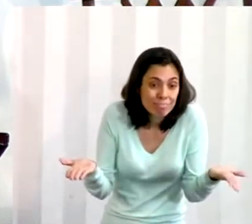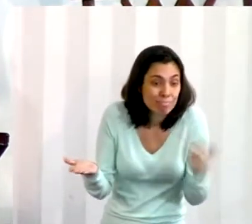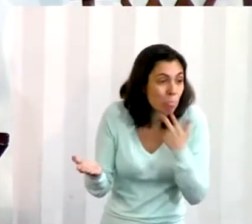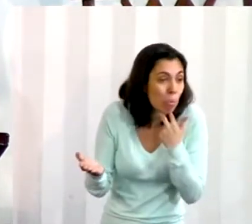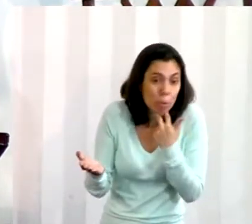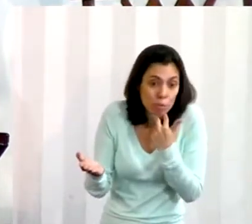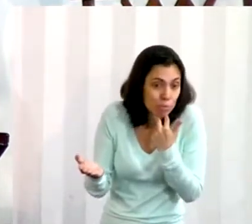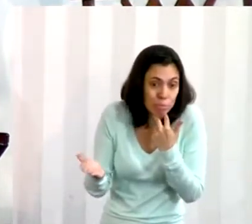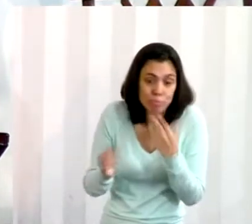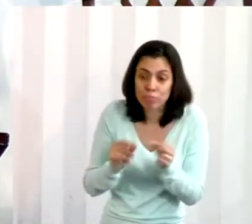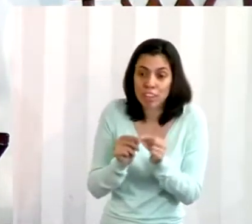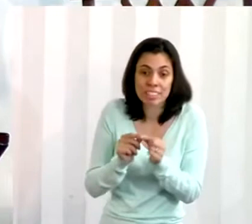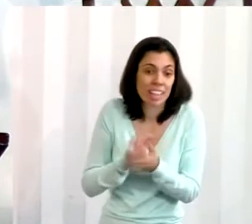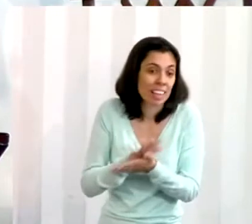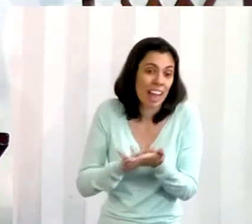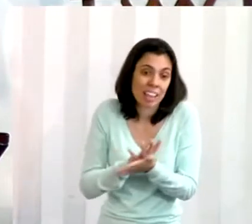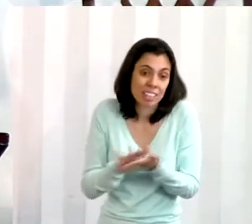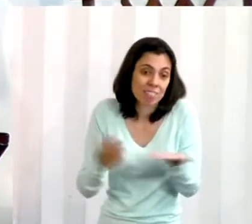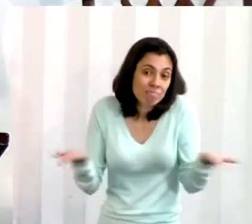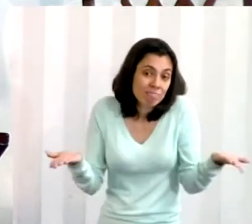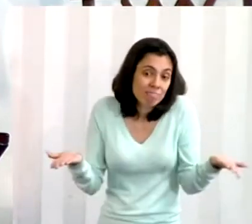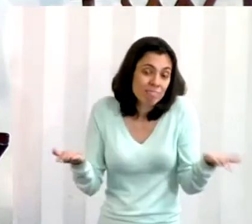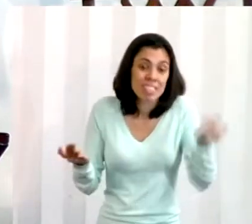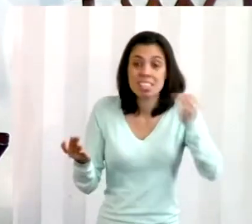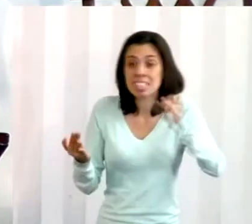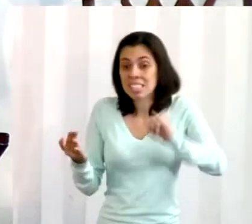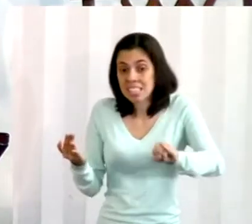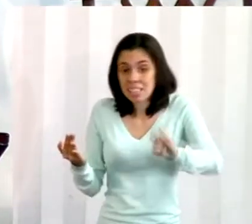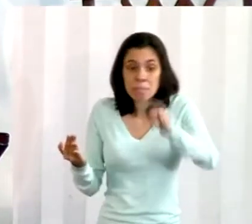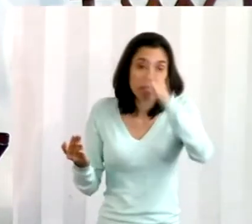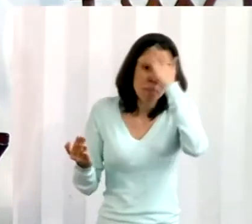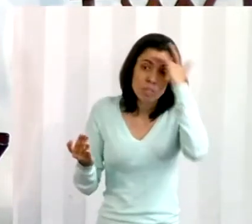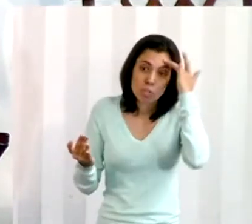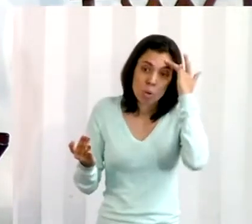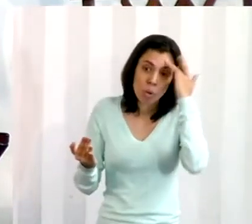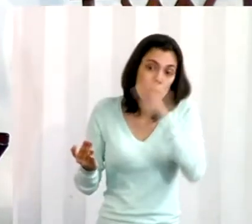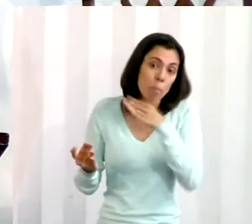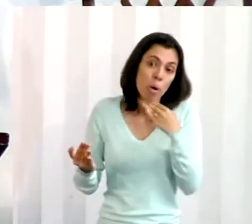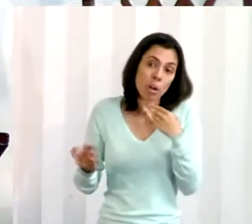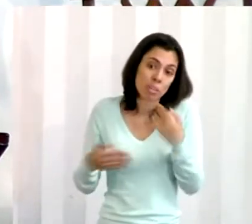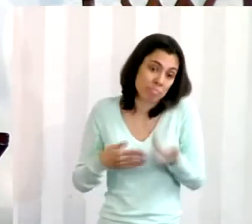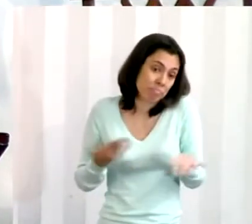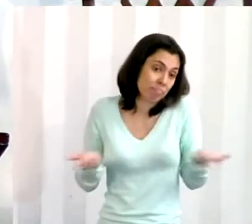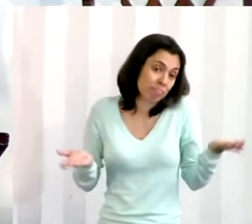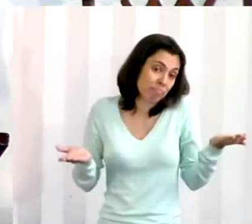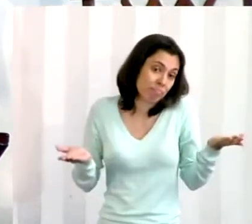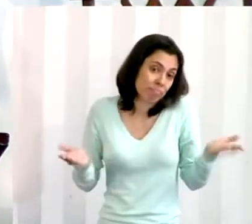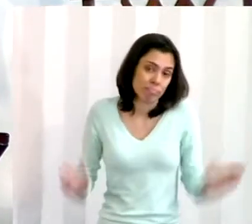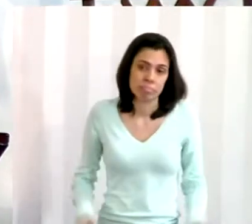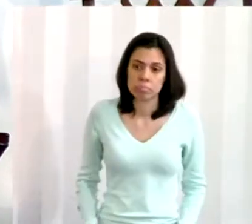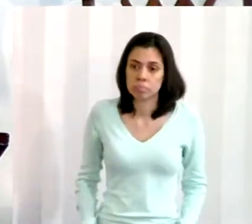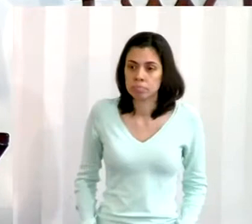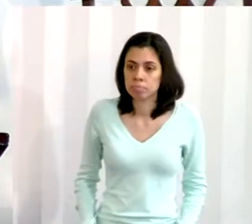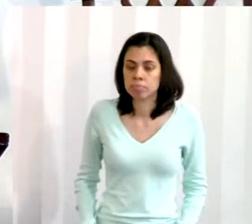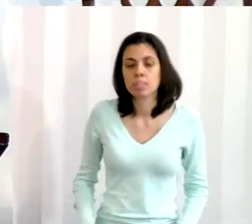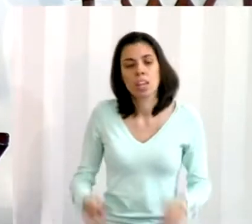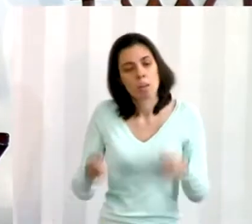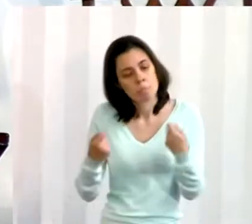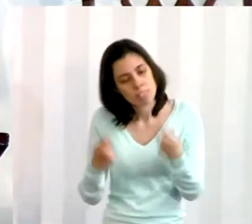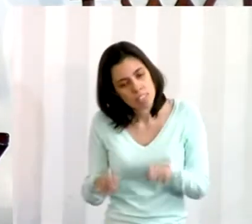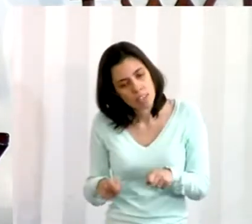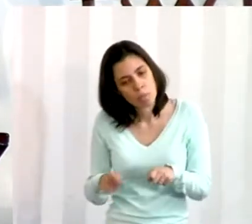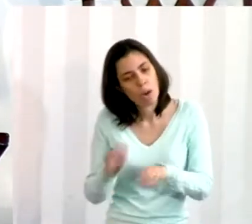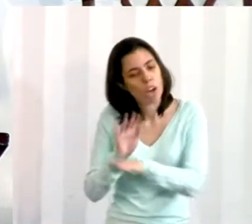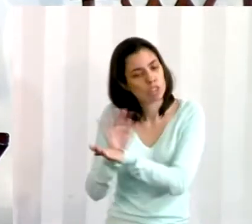ajudarmos pessoas que pacientemente estão aguardando a ressurreição é sendo amigos,